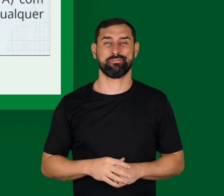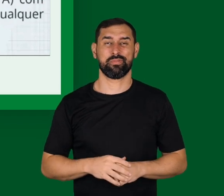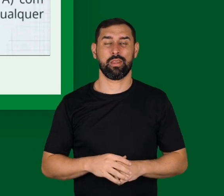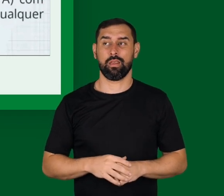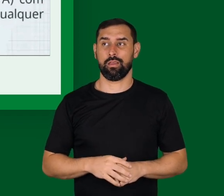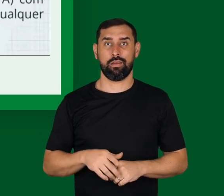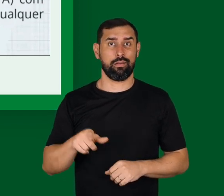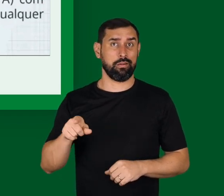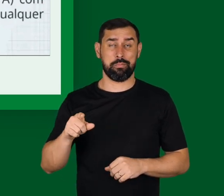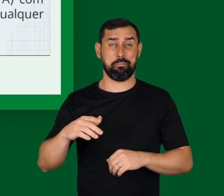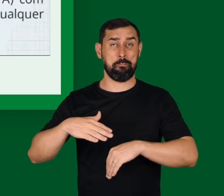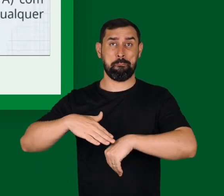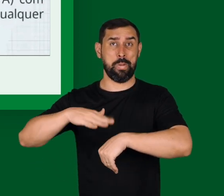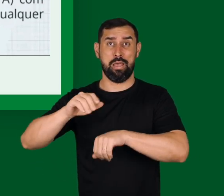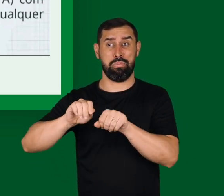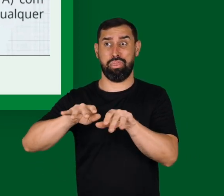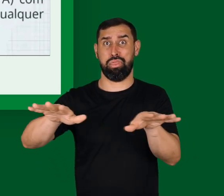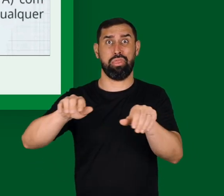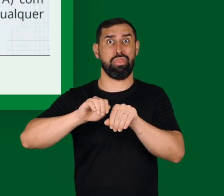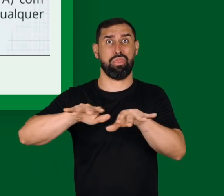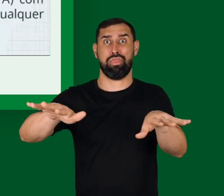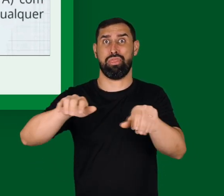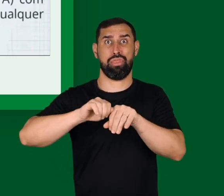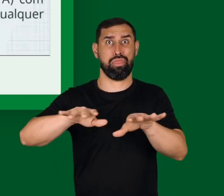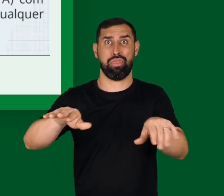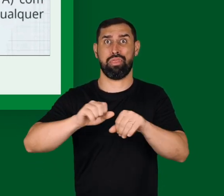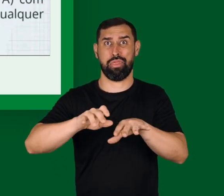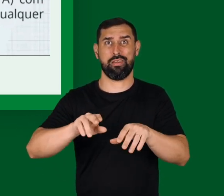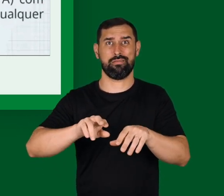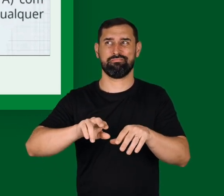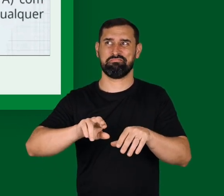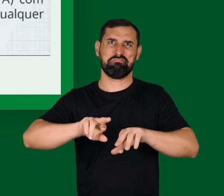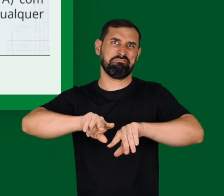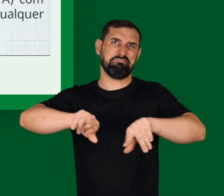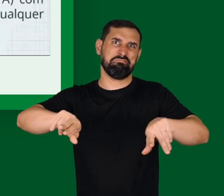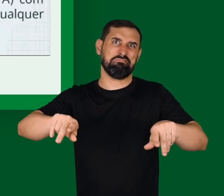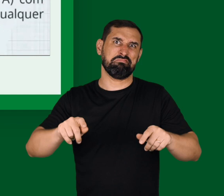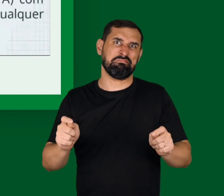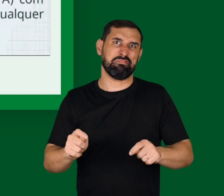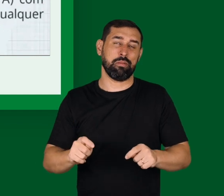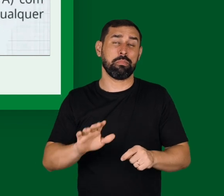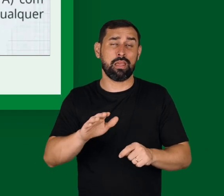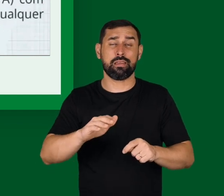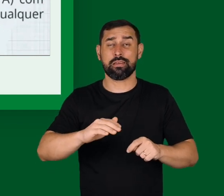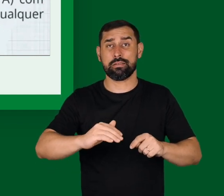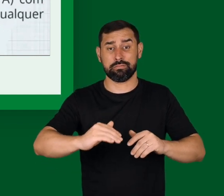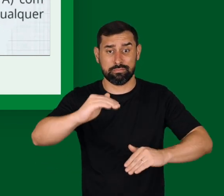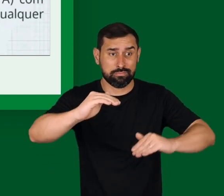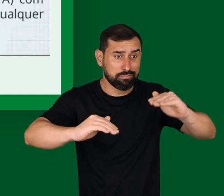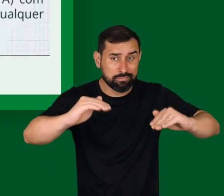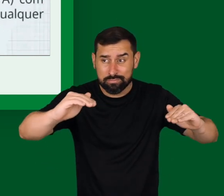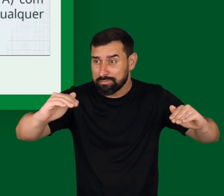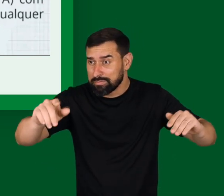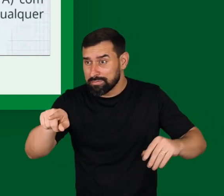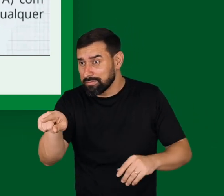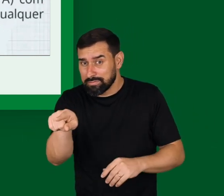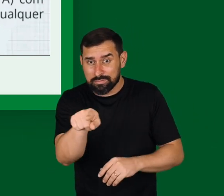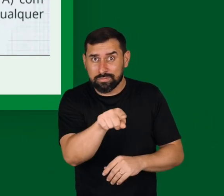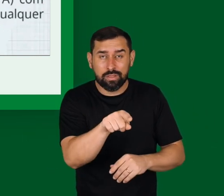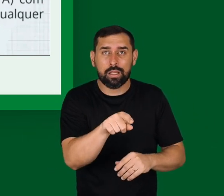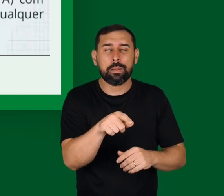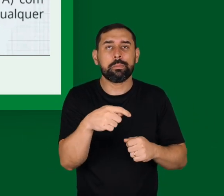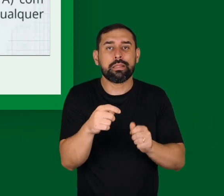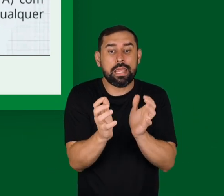da incapacidade de volume corrente que essas crianças podem gerar, tá? Mas em crianças